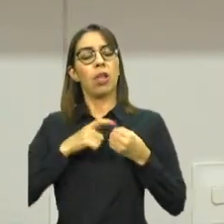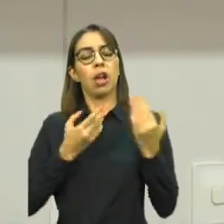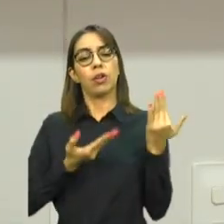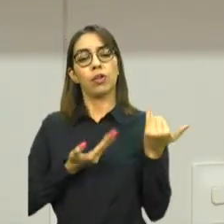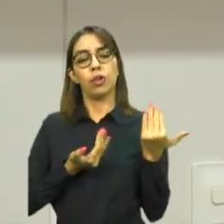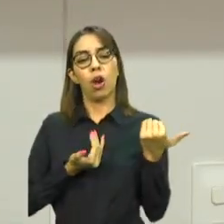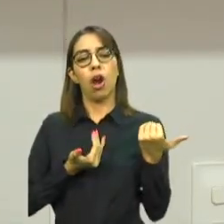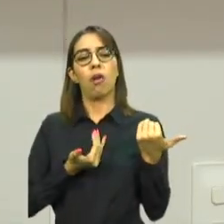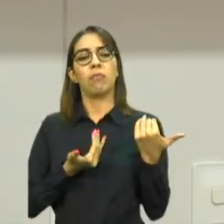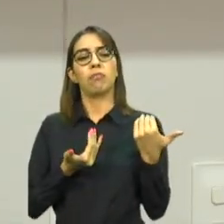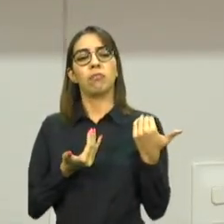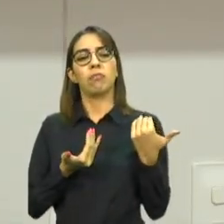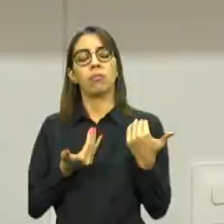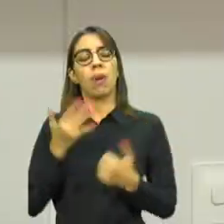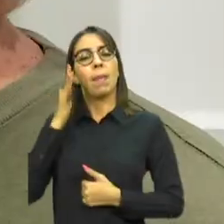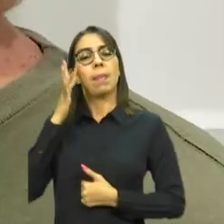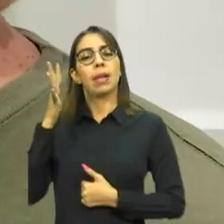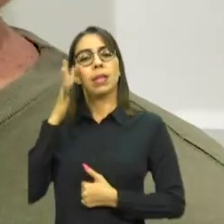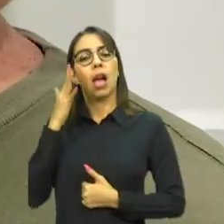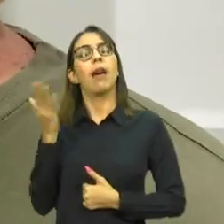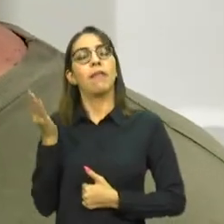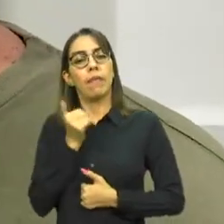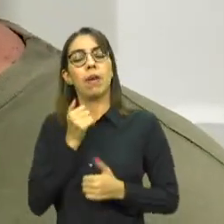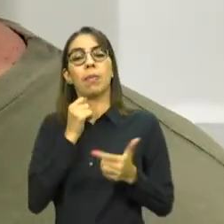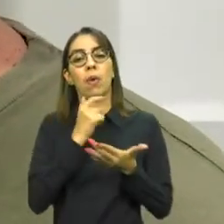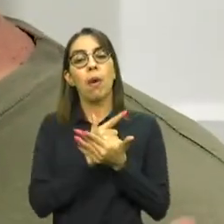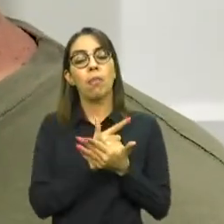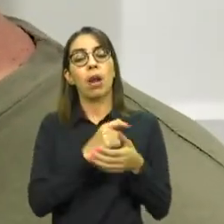vamos resgatar, vamos comprar as motocicletas.